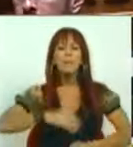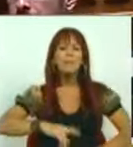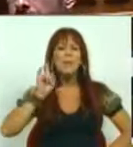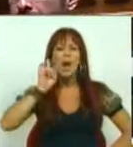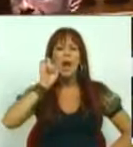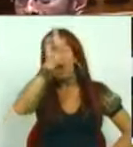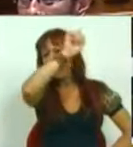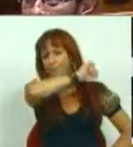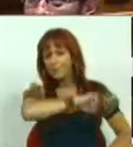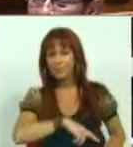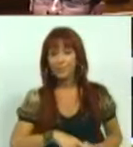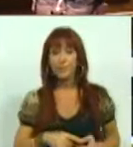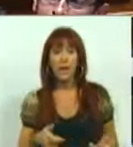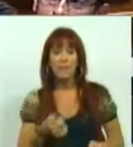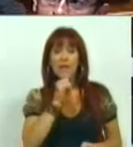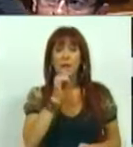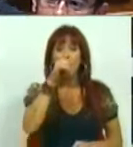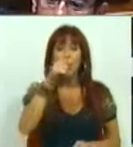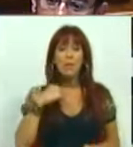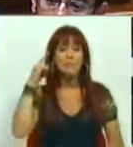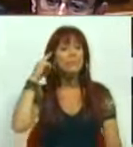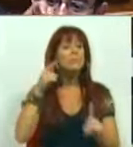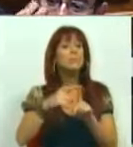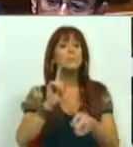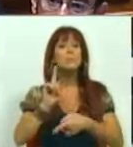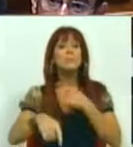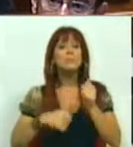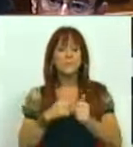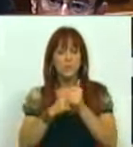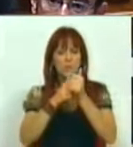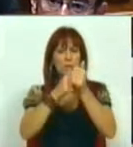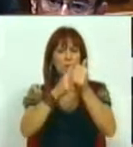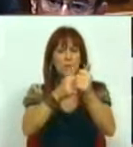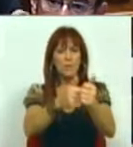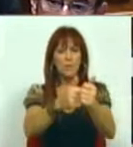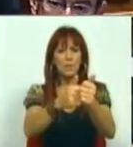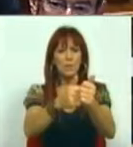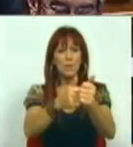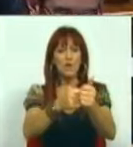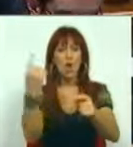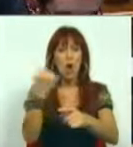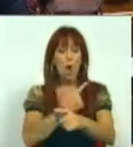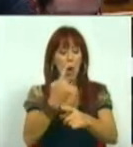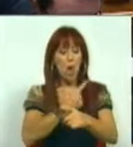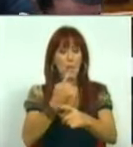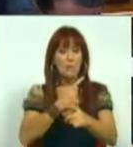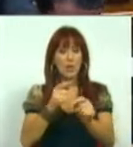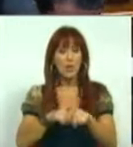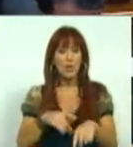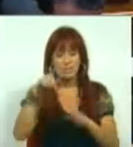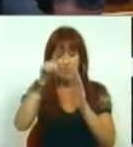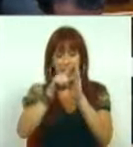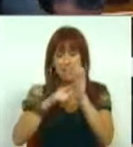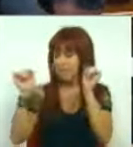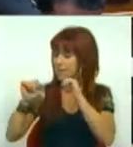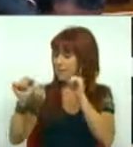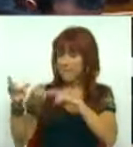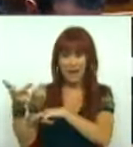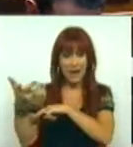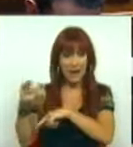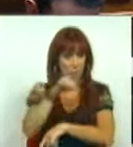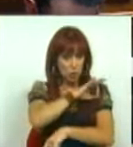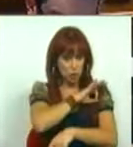absolutamente essencial. É uma medida que se destina ao cumprimento das obrigações do memorando de entendimento